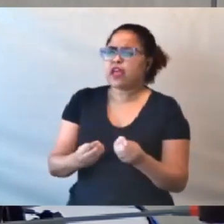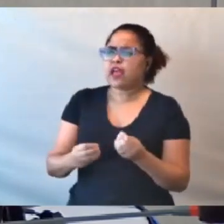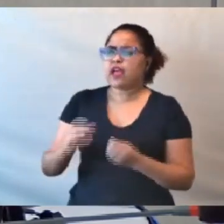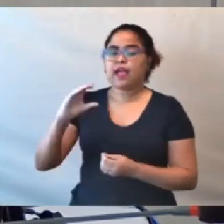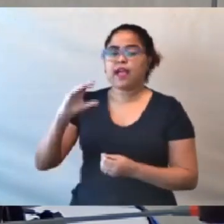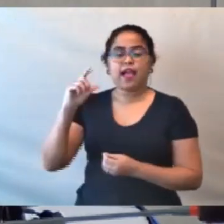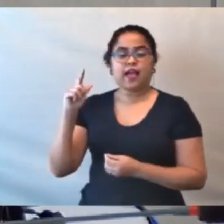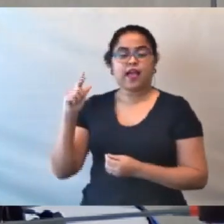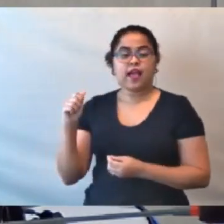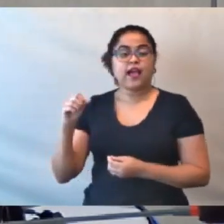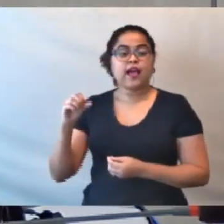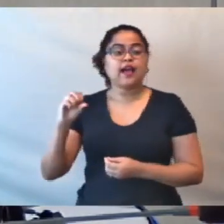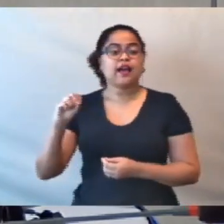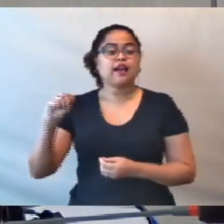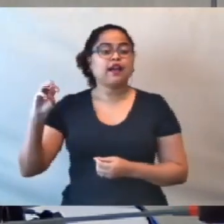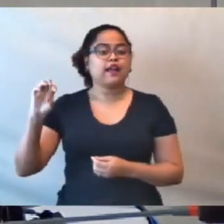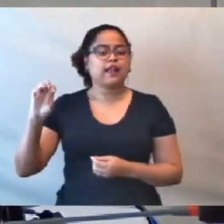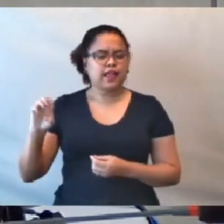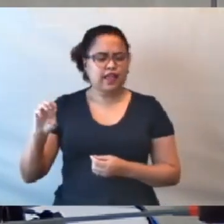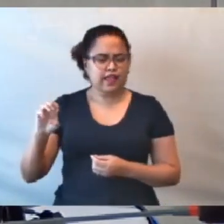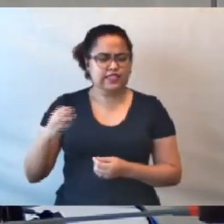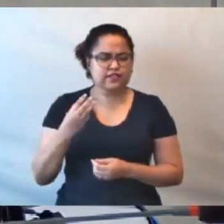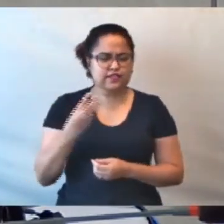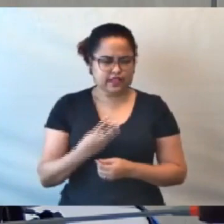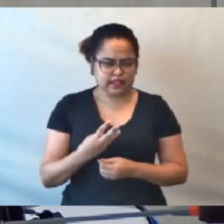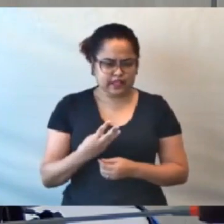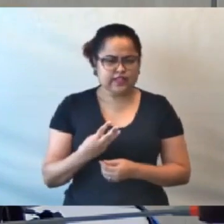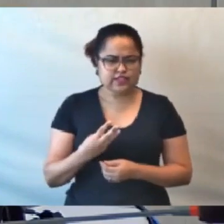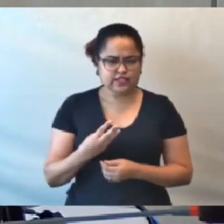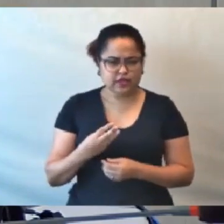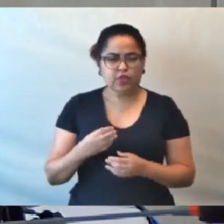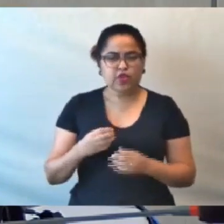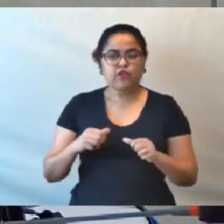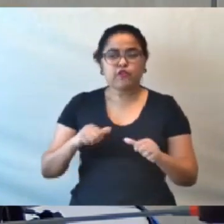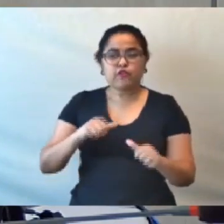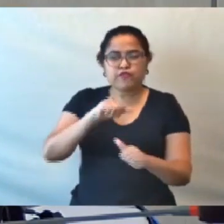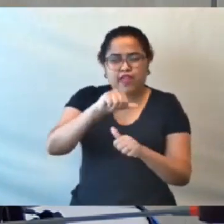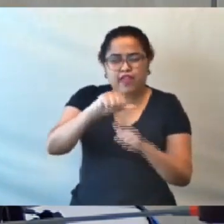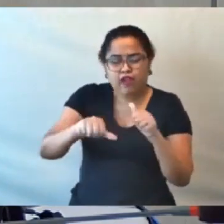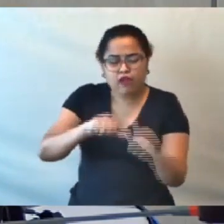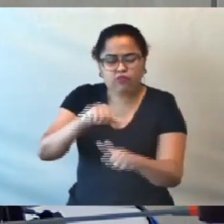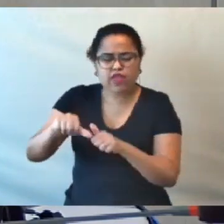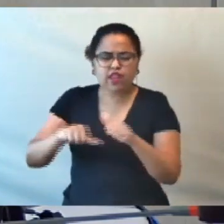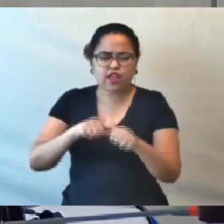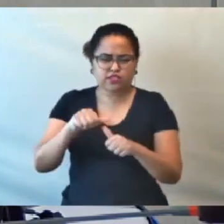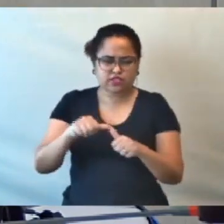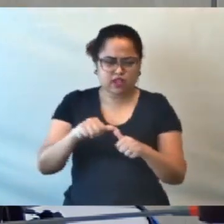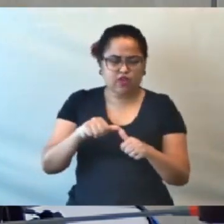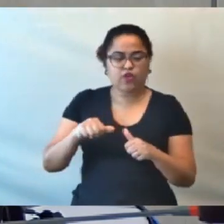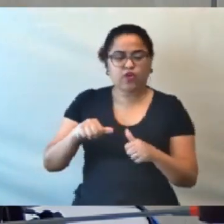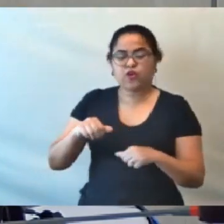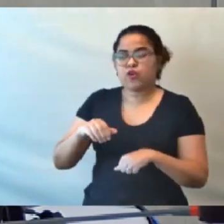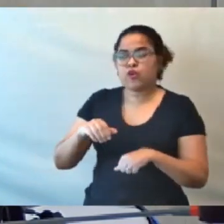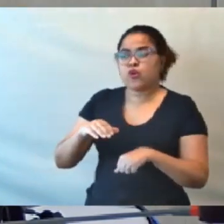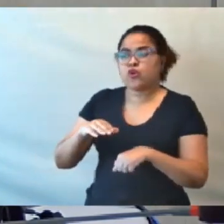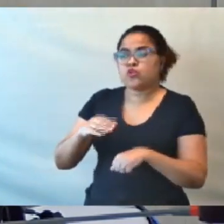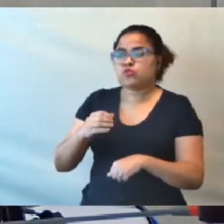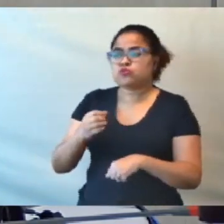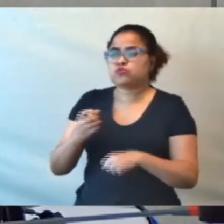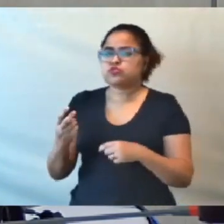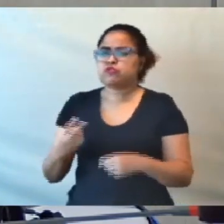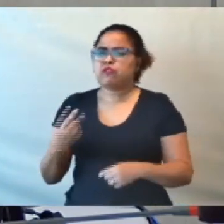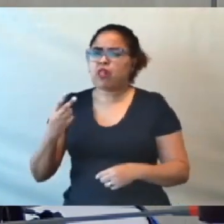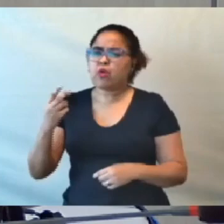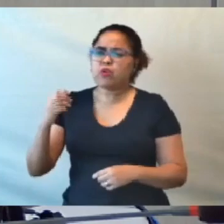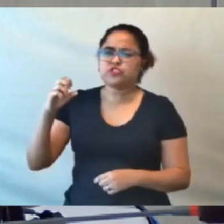níveis de fósforo. Para os pontos P1 e P3, os valores de clorofila estiveram em diversas ocasiões acima do